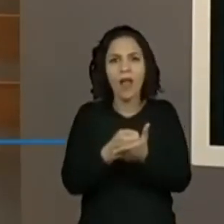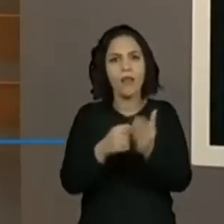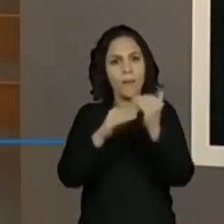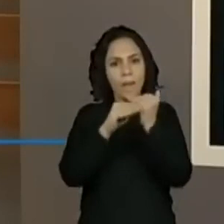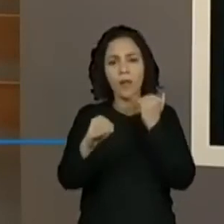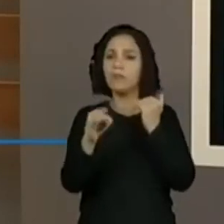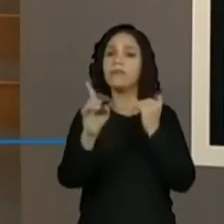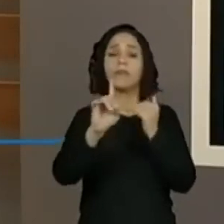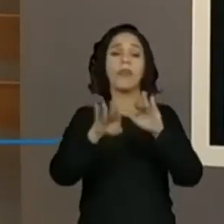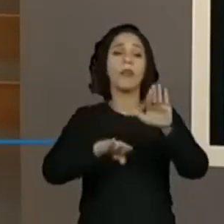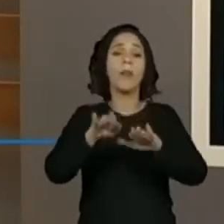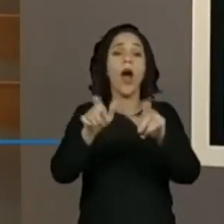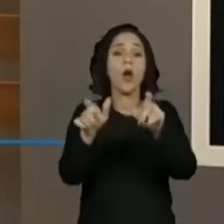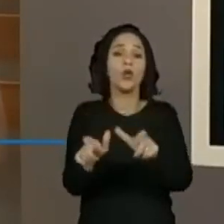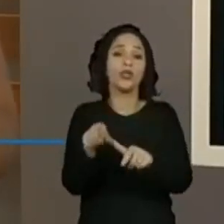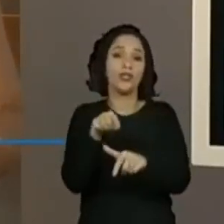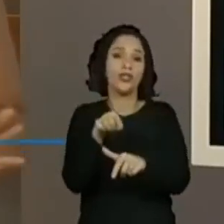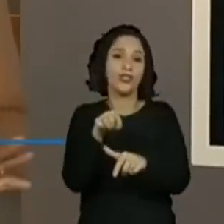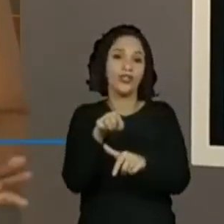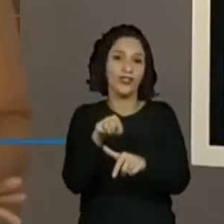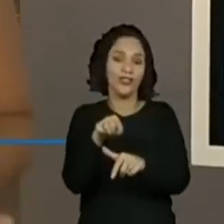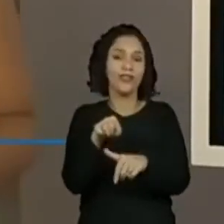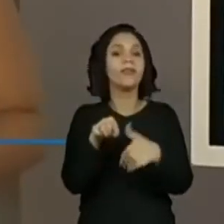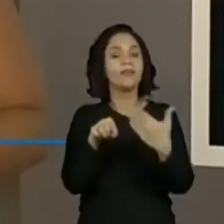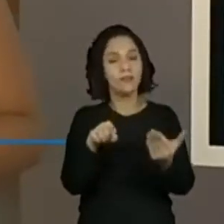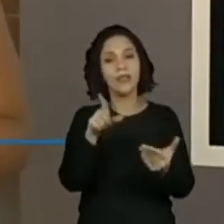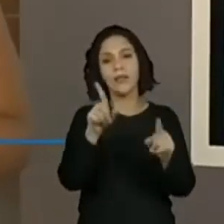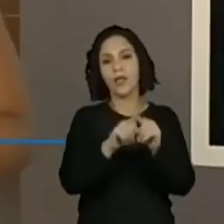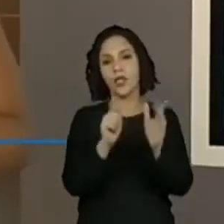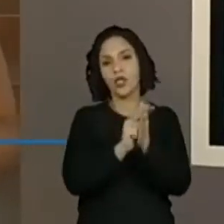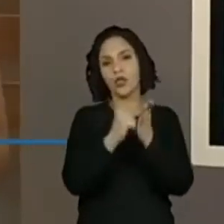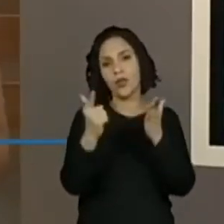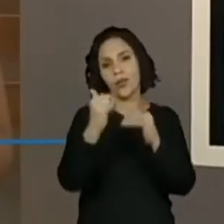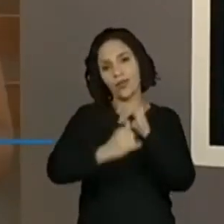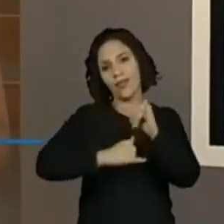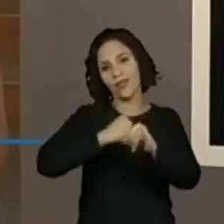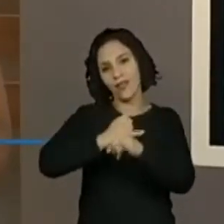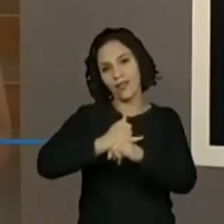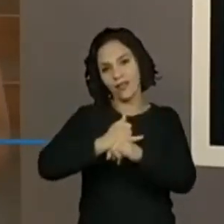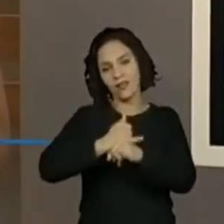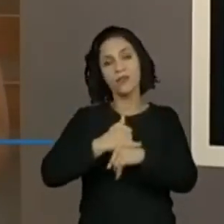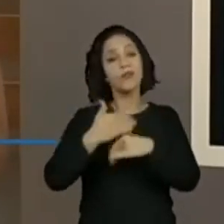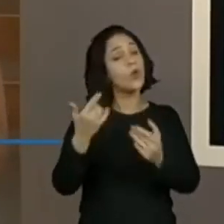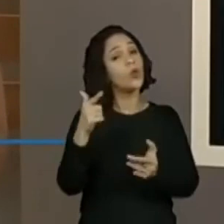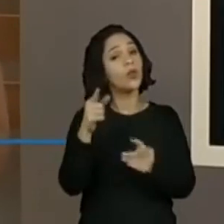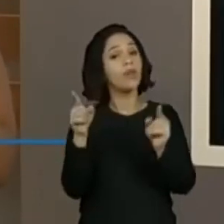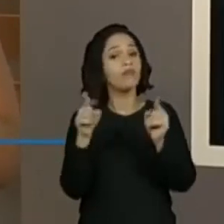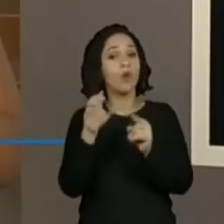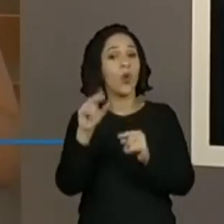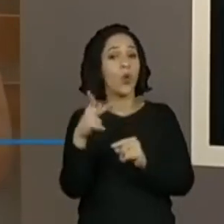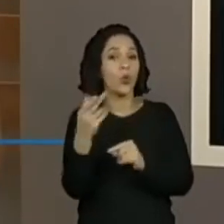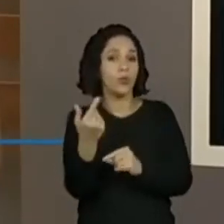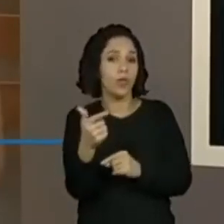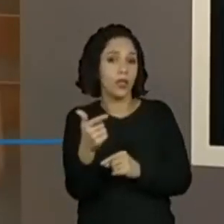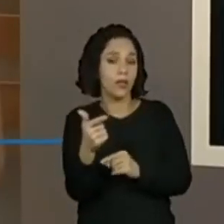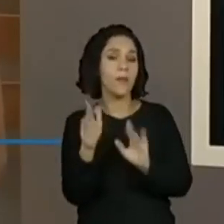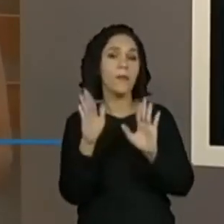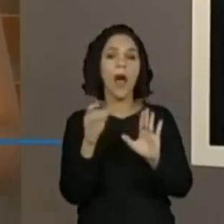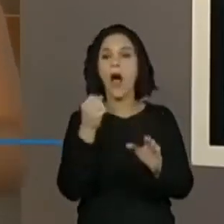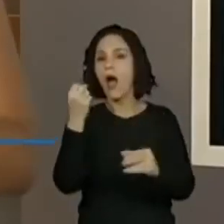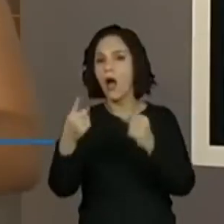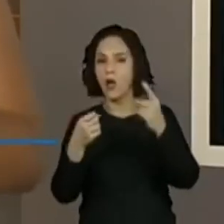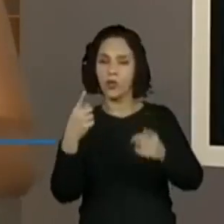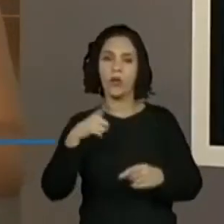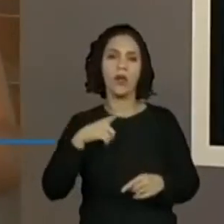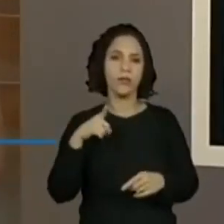tira, da fonte dela. Então, no caso aqui, também foram de jornais digitais, então não tinham o olho da notícia, mas tem alguns que